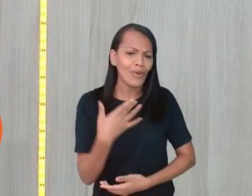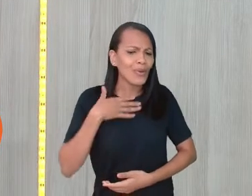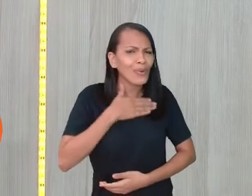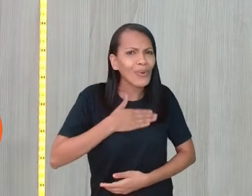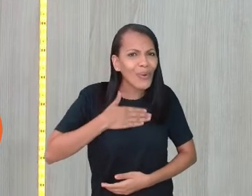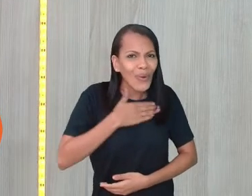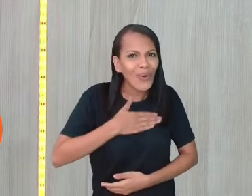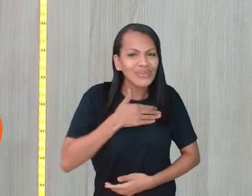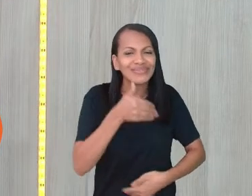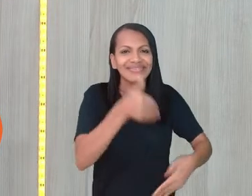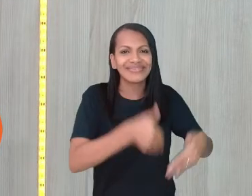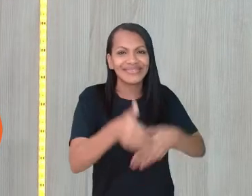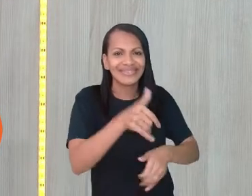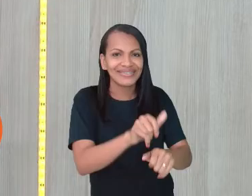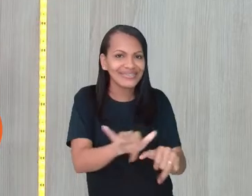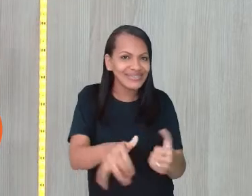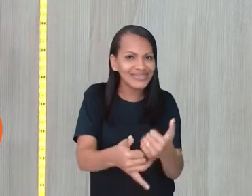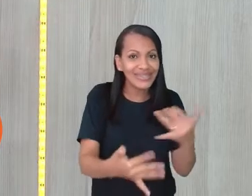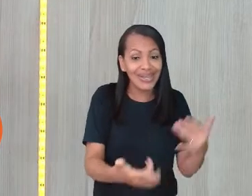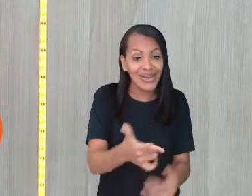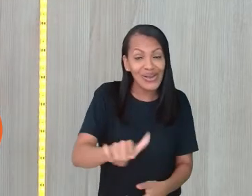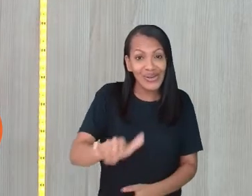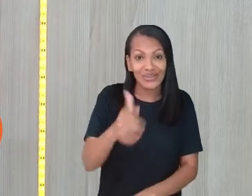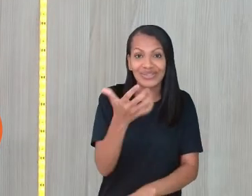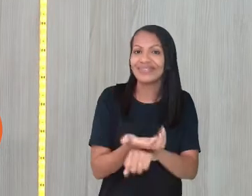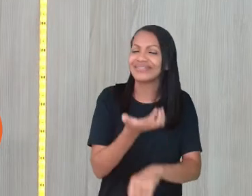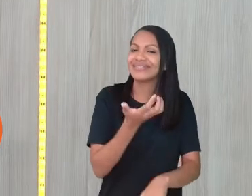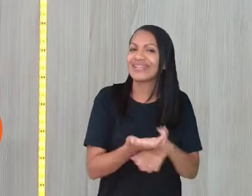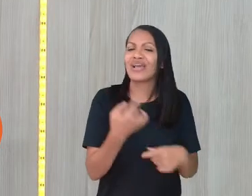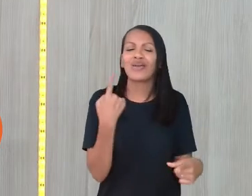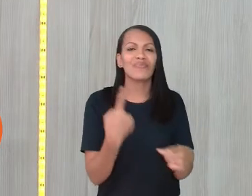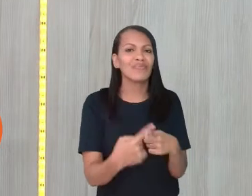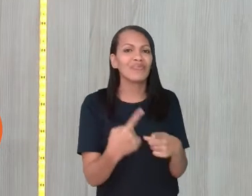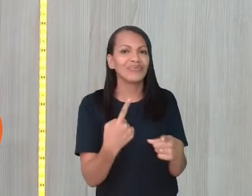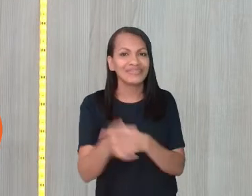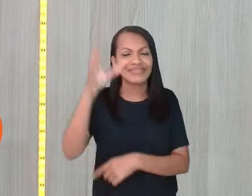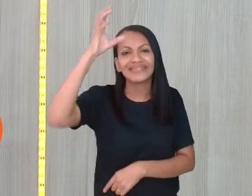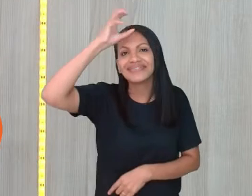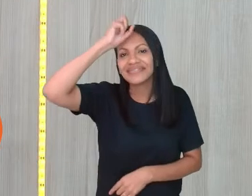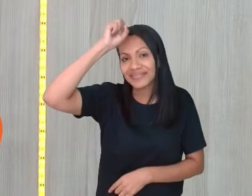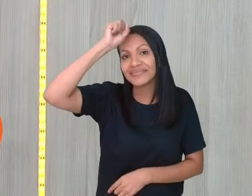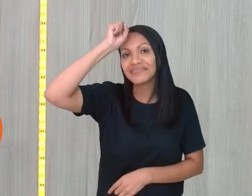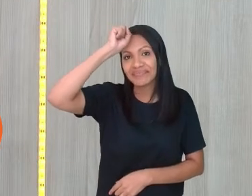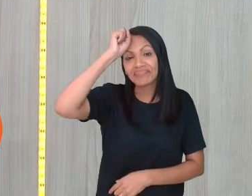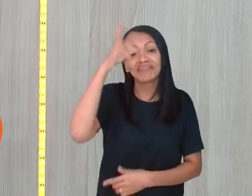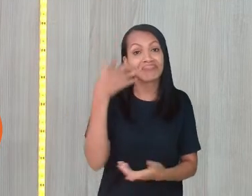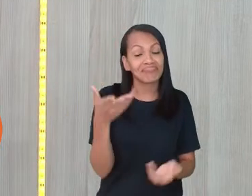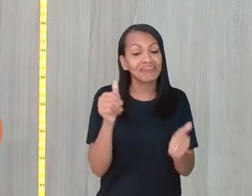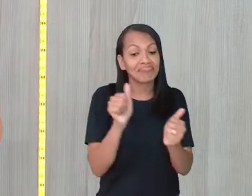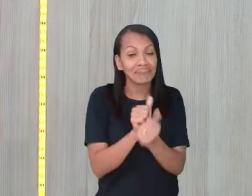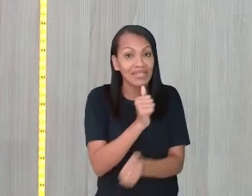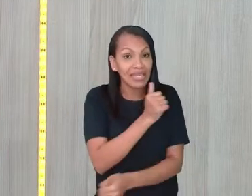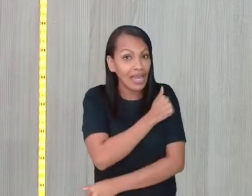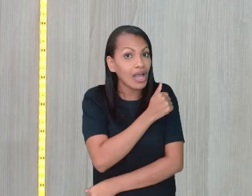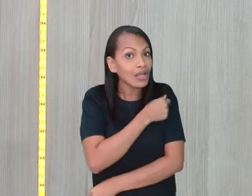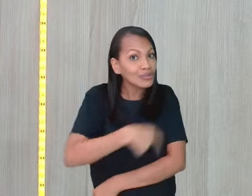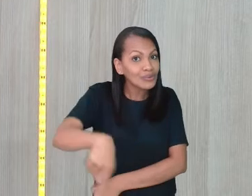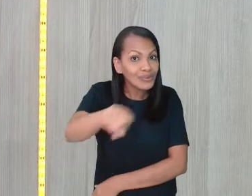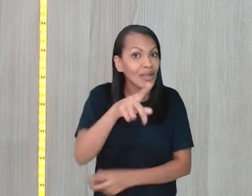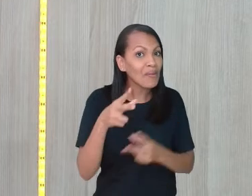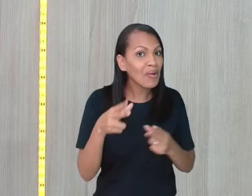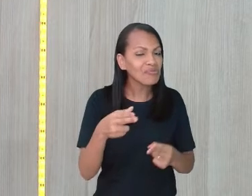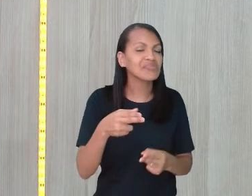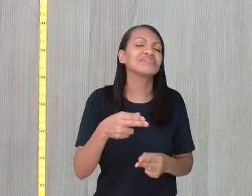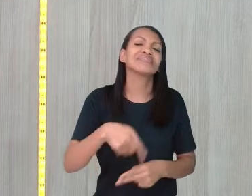gosto muito de participar do chat aí de outras disciplinas, porque a gente acaba aprendendo aí, se tornando aluno junto com vocês,